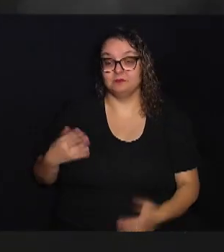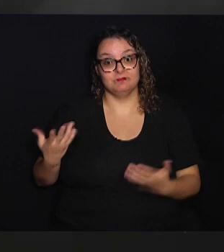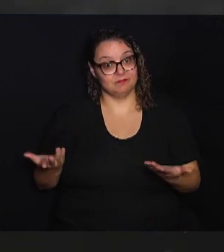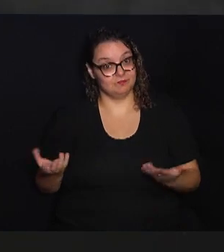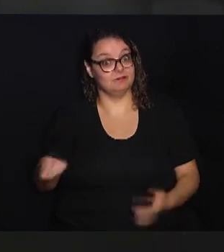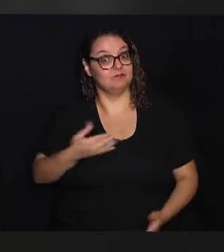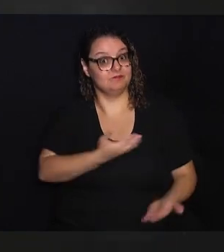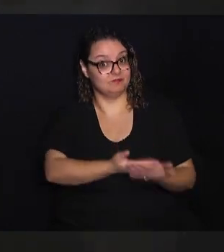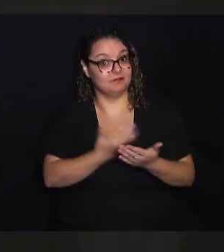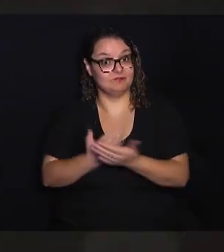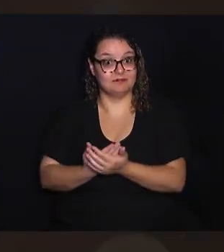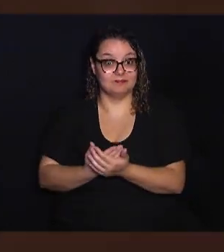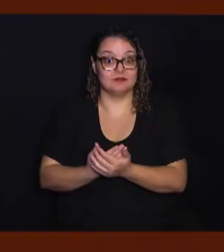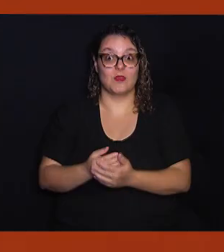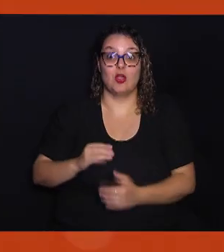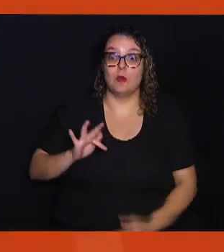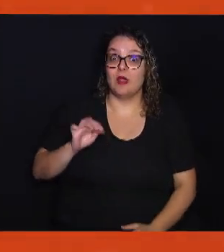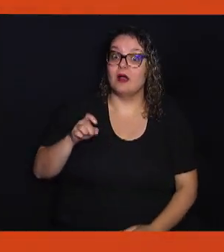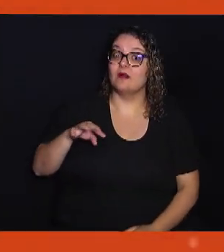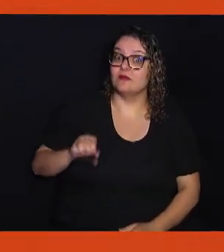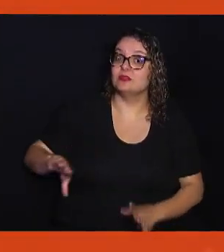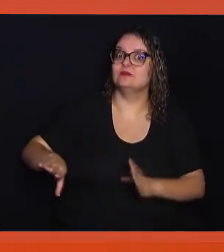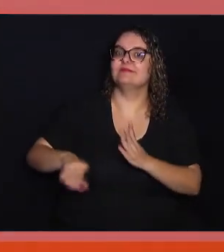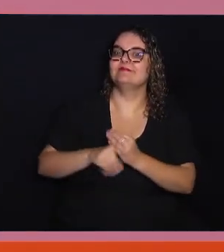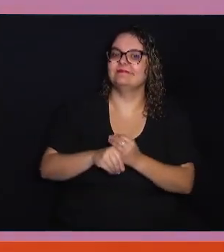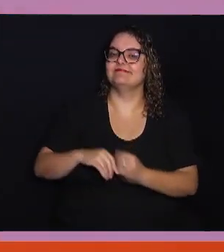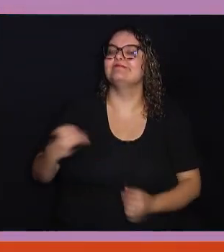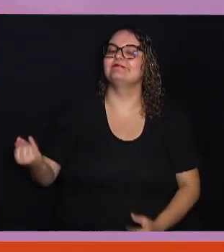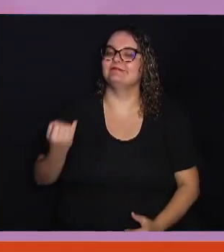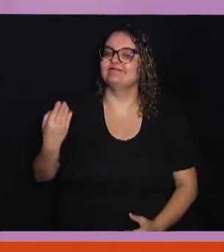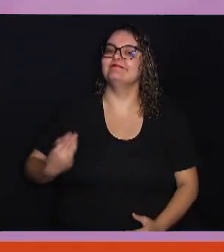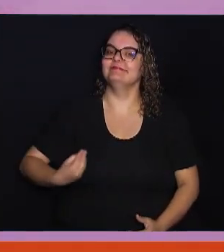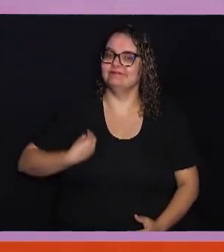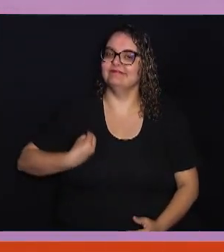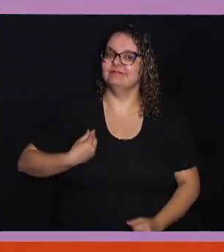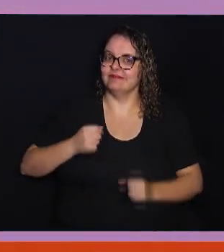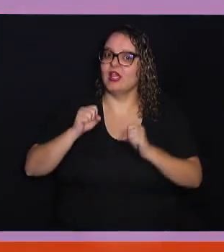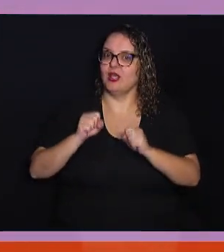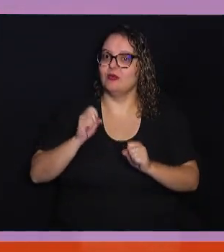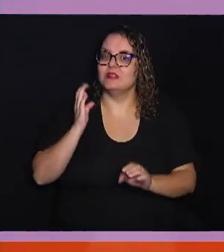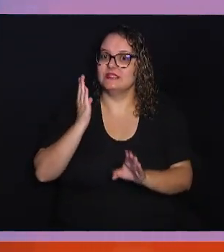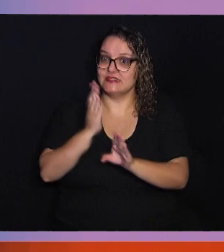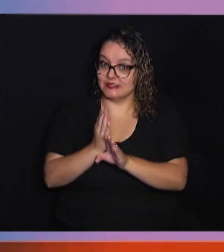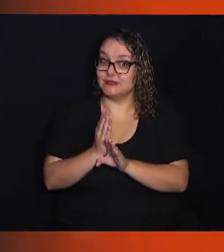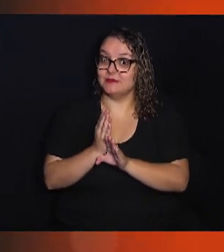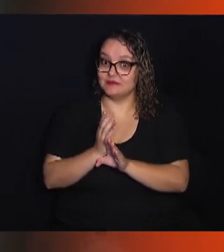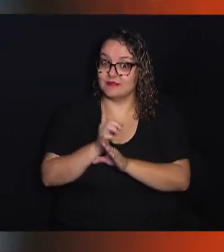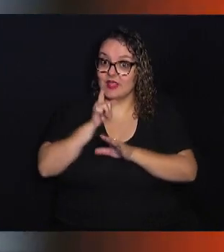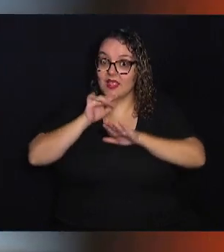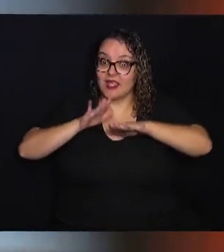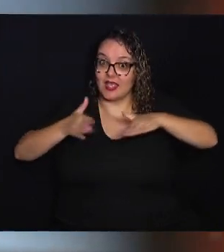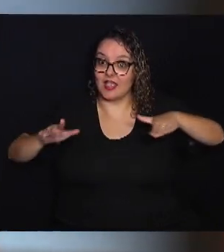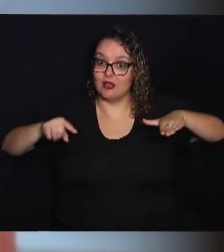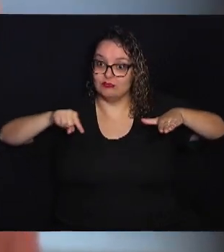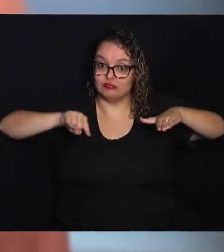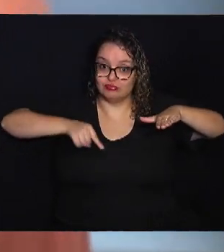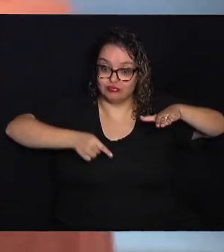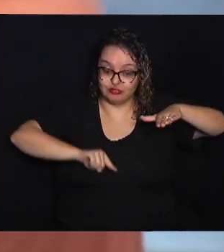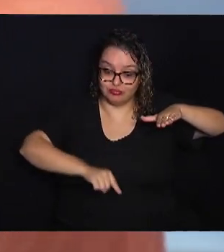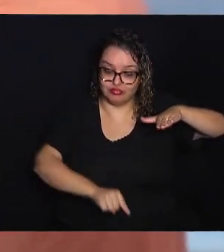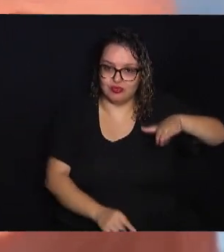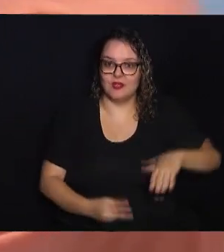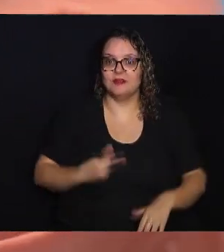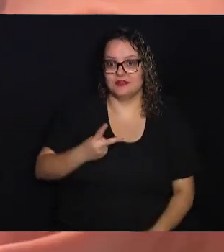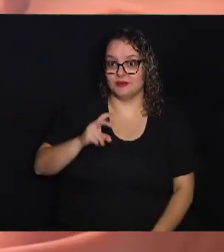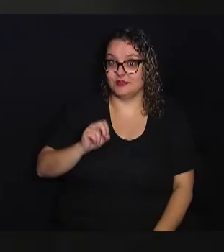Porém, o novo estudo fornece evidências de que uma fonte adicional do elemento, essencial à vida, pode ser encontrada em